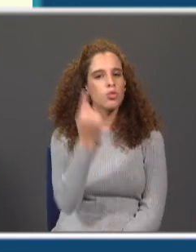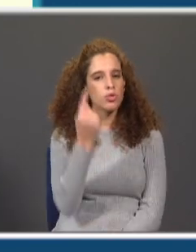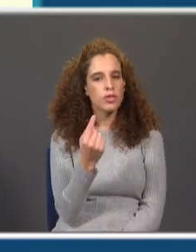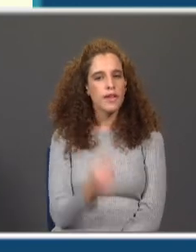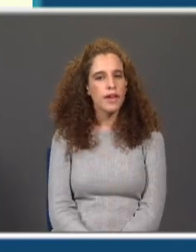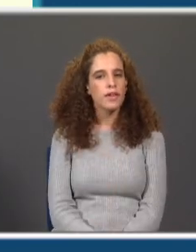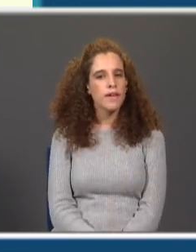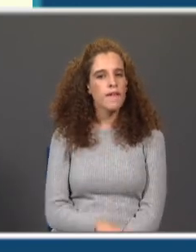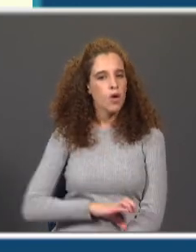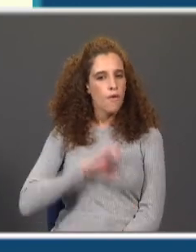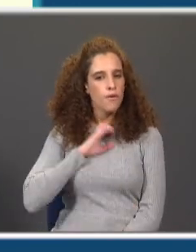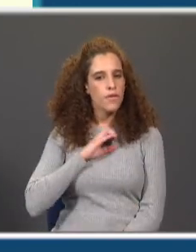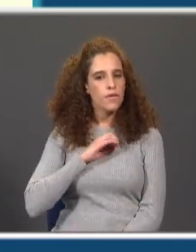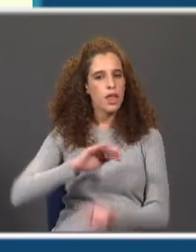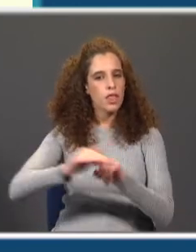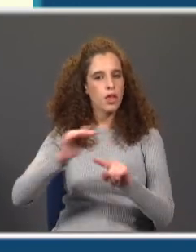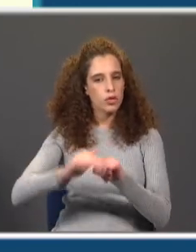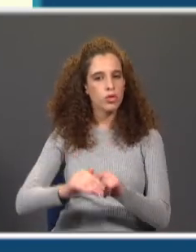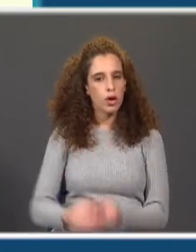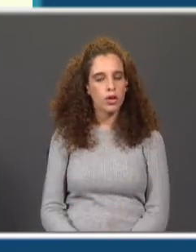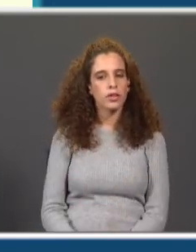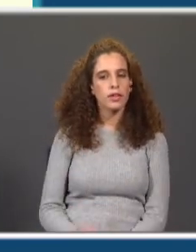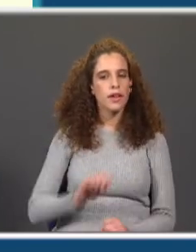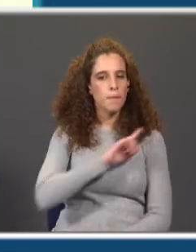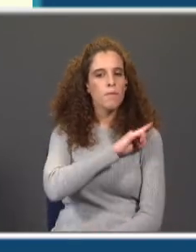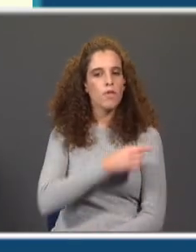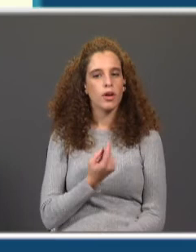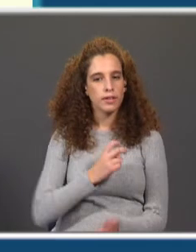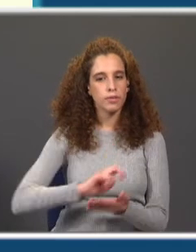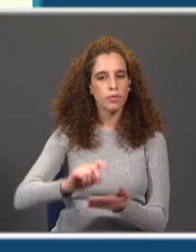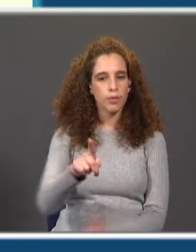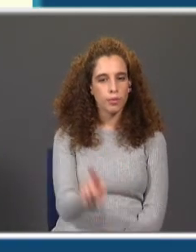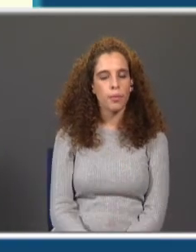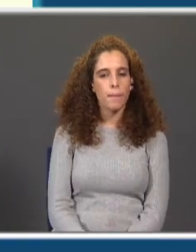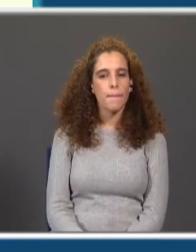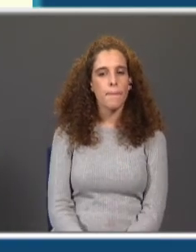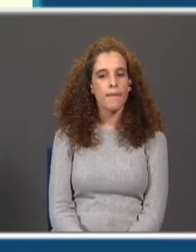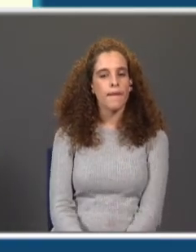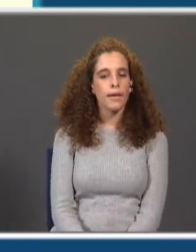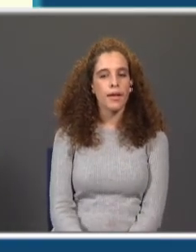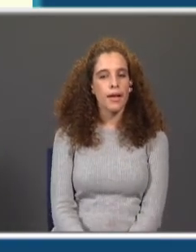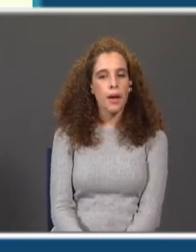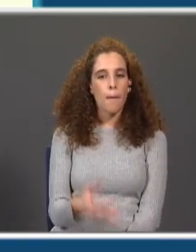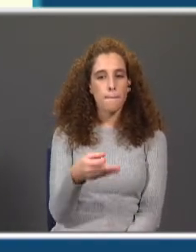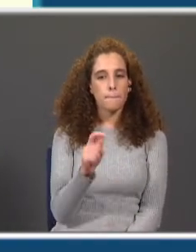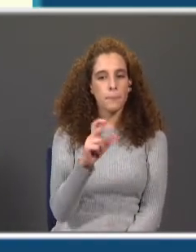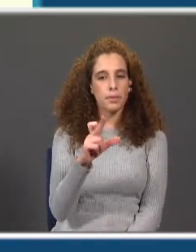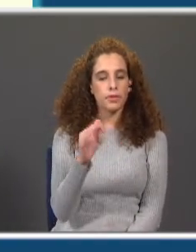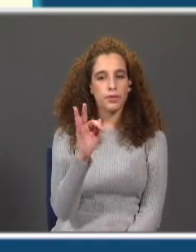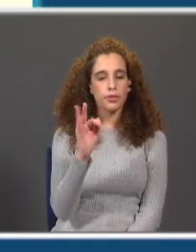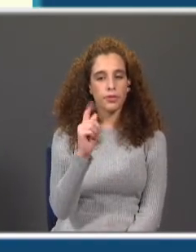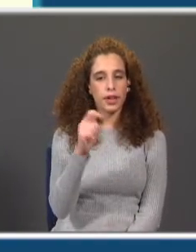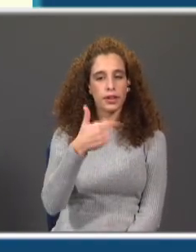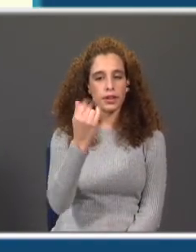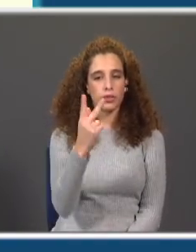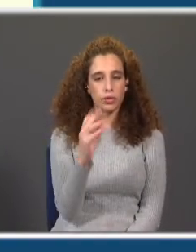fui. Todos os verbos estão no pretérito perfeito do indicativo. O valor aspectual é o perfetivo porque as ações foram